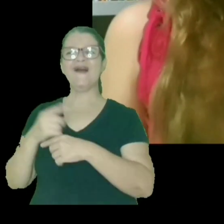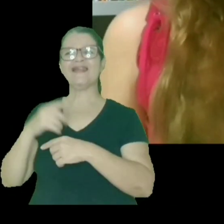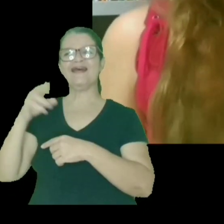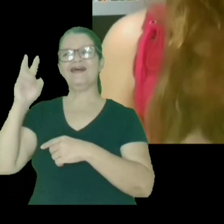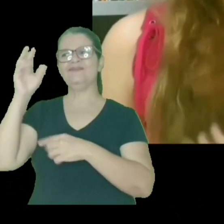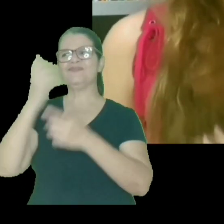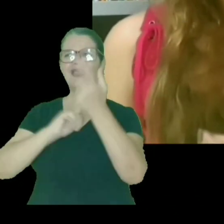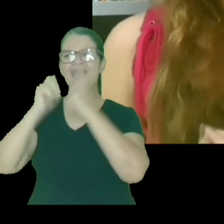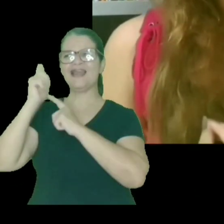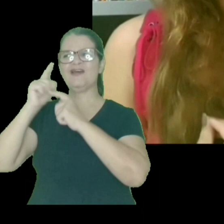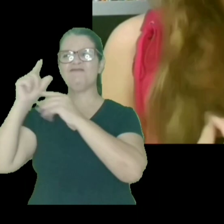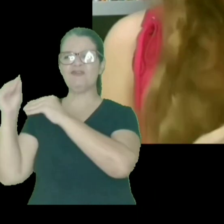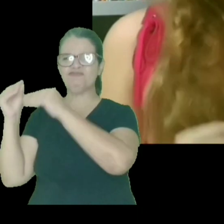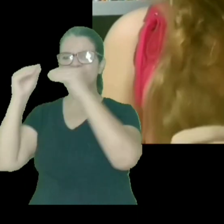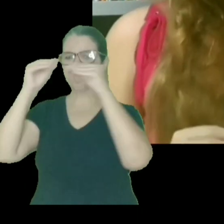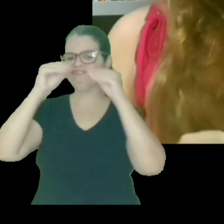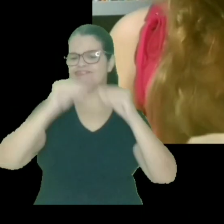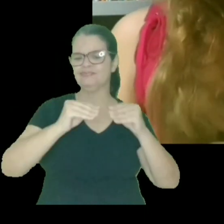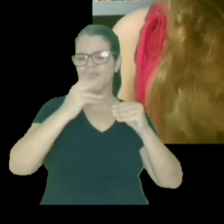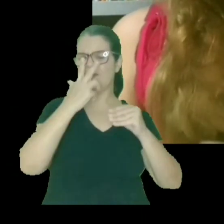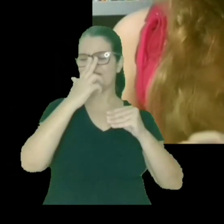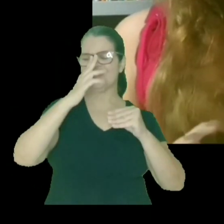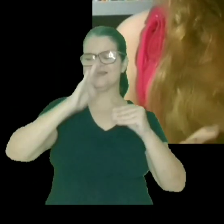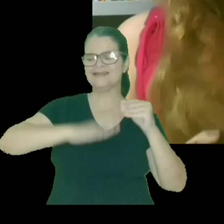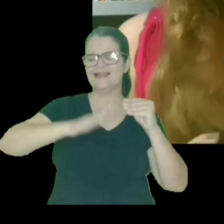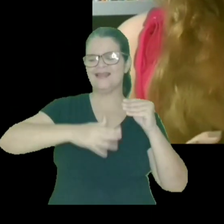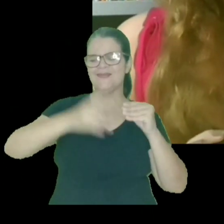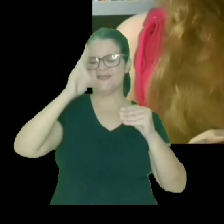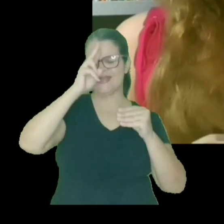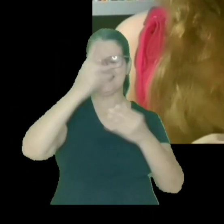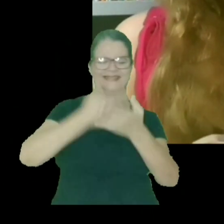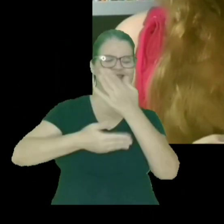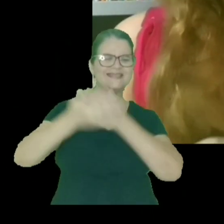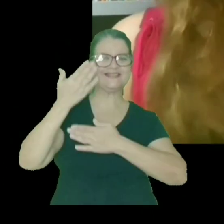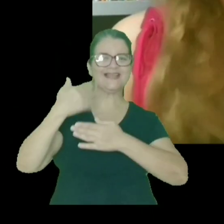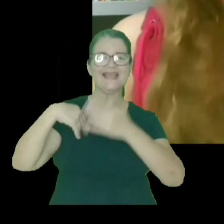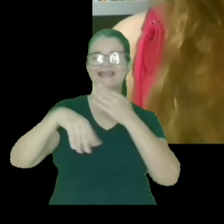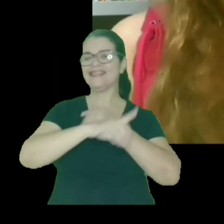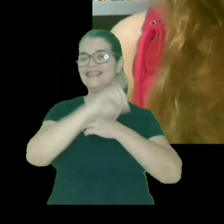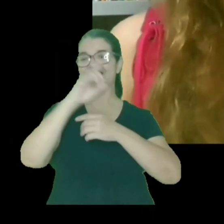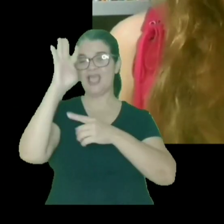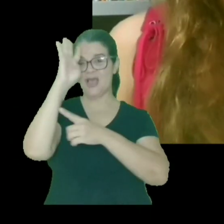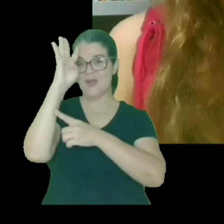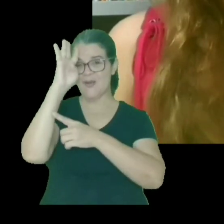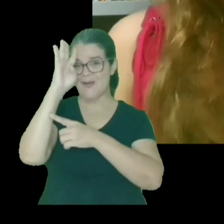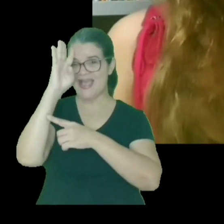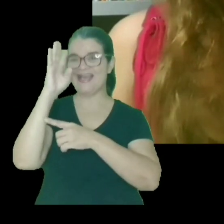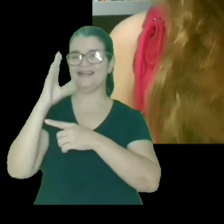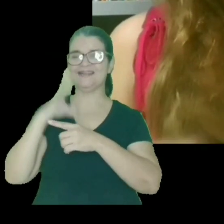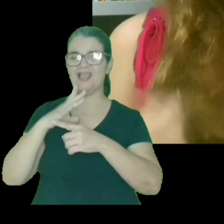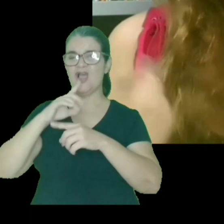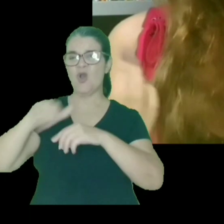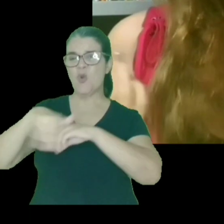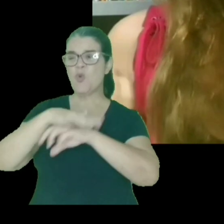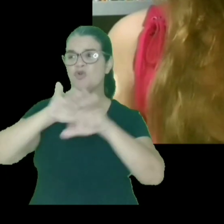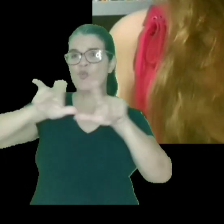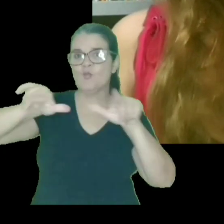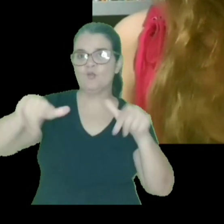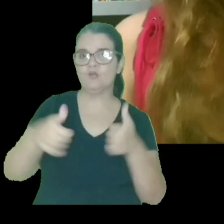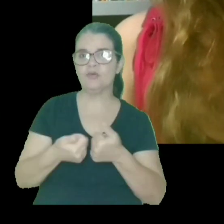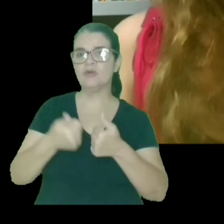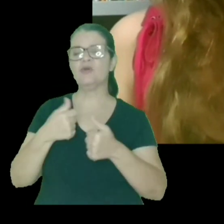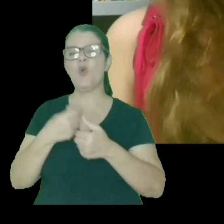transportou para minha infância e para as quartas-feiras de cinzas nas ruas mortas, onde